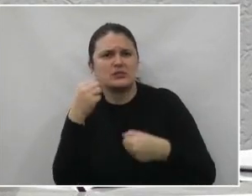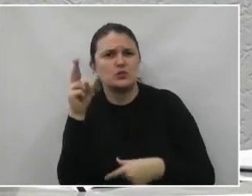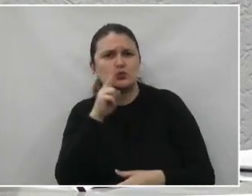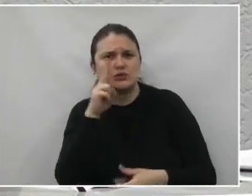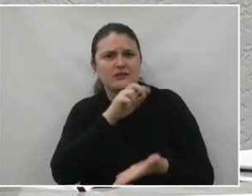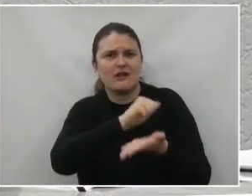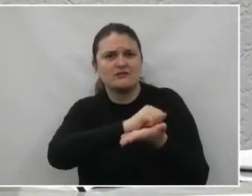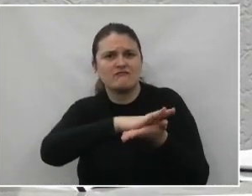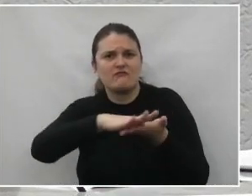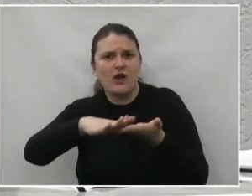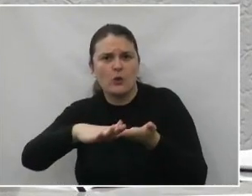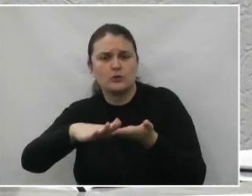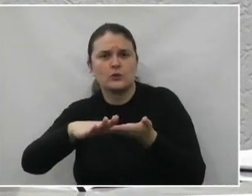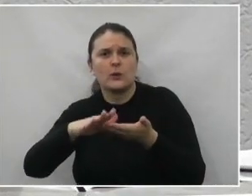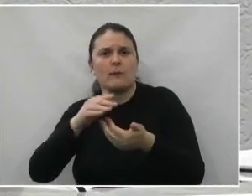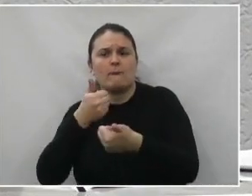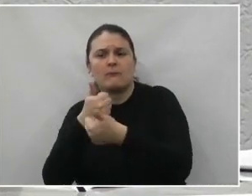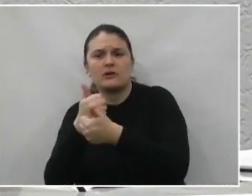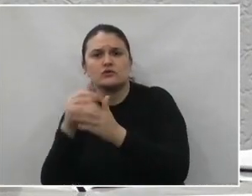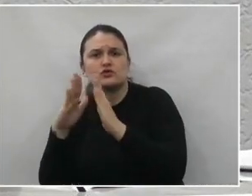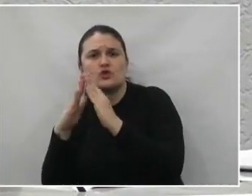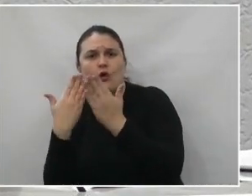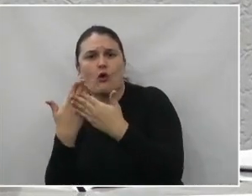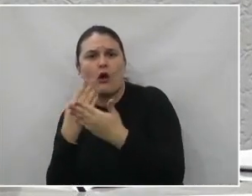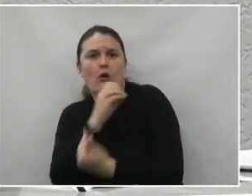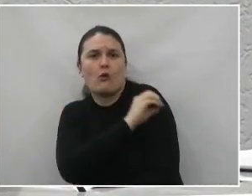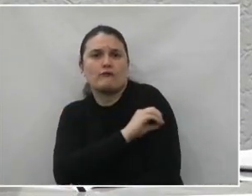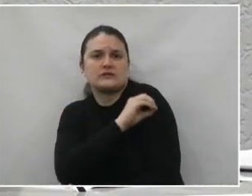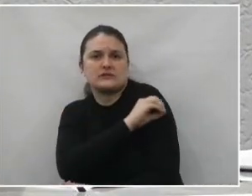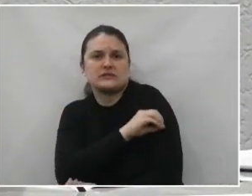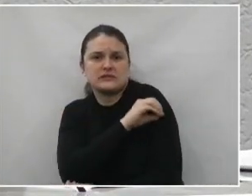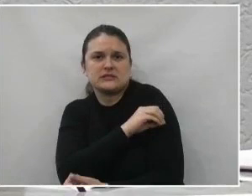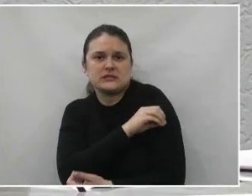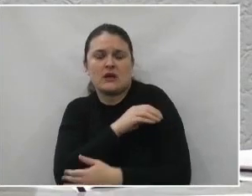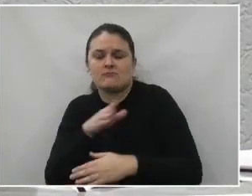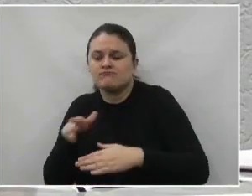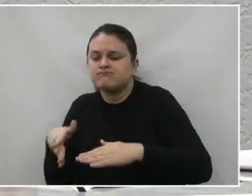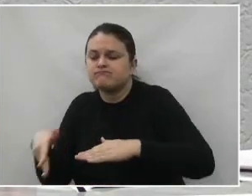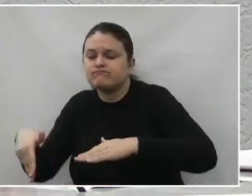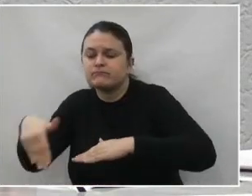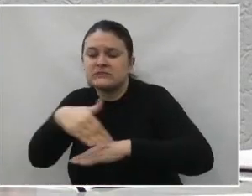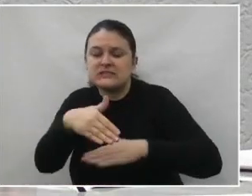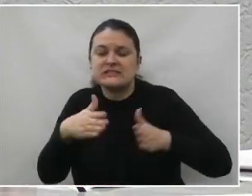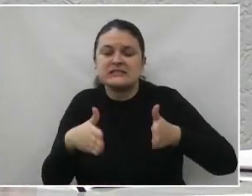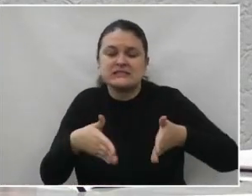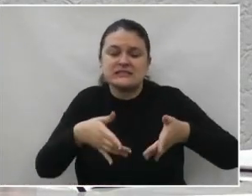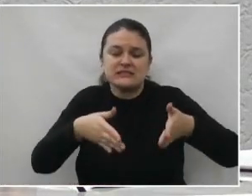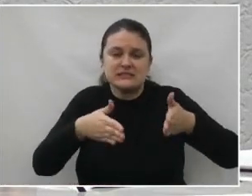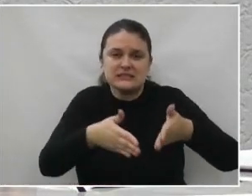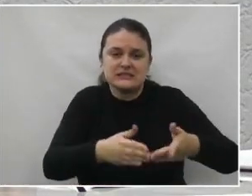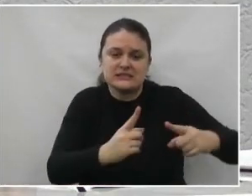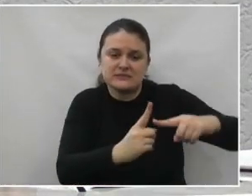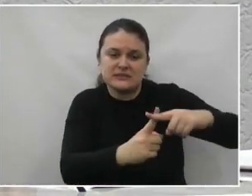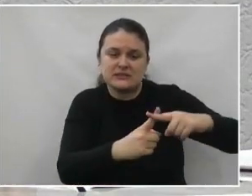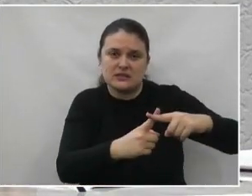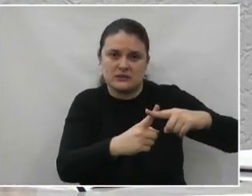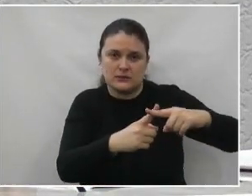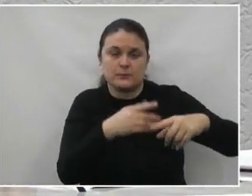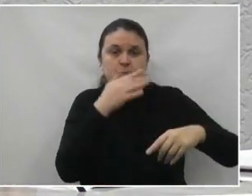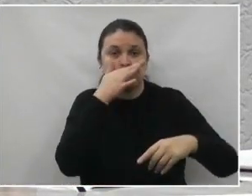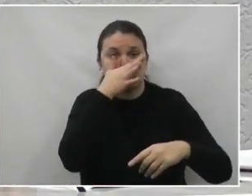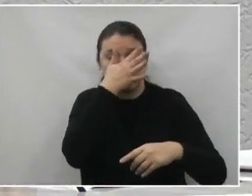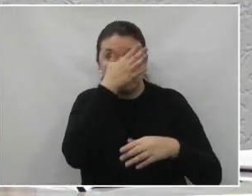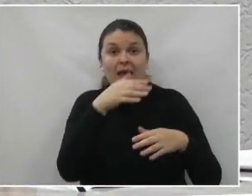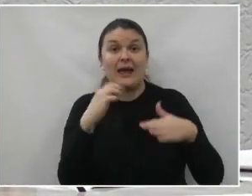no trecho entre a Escola Oficina e a esquina do cemitério Jardim da Saudade. Justificativa: a empresa que está